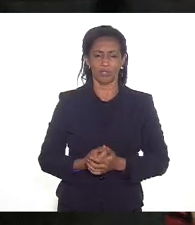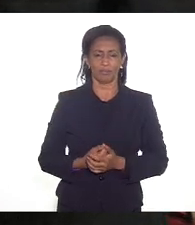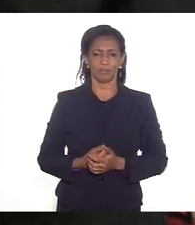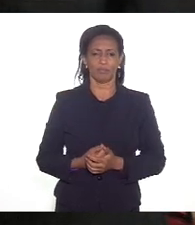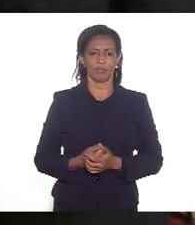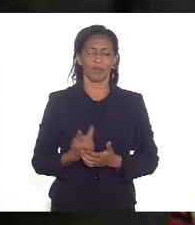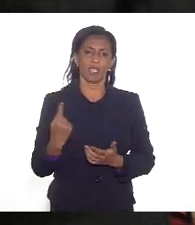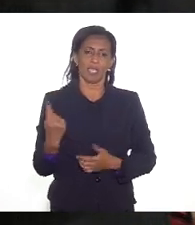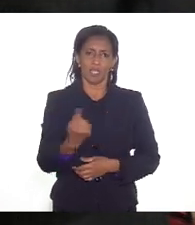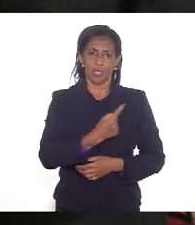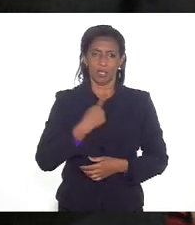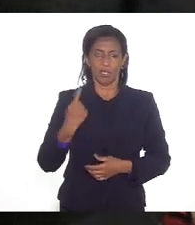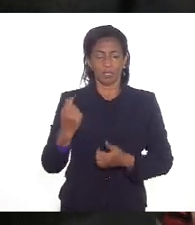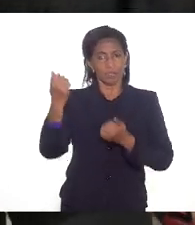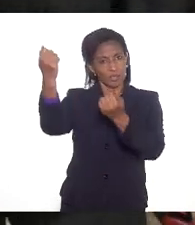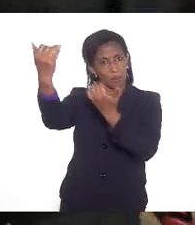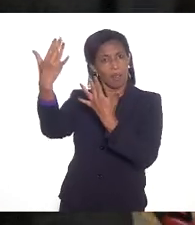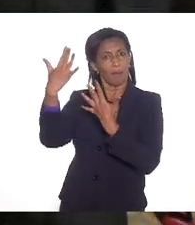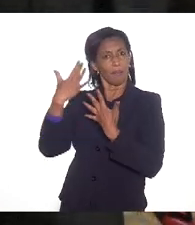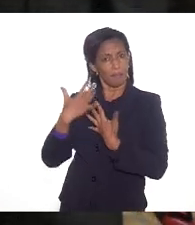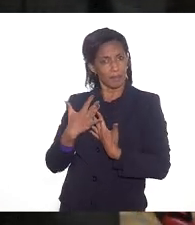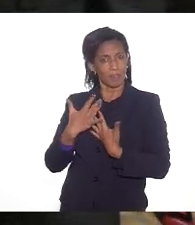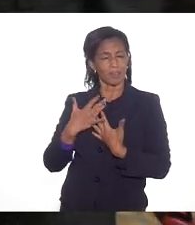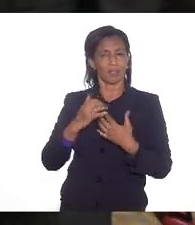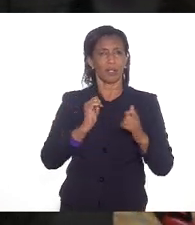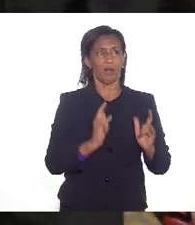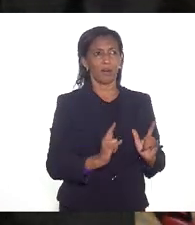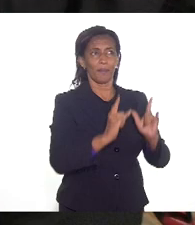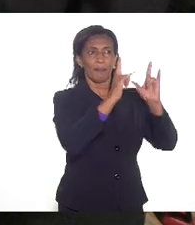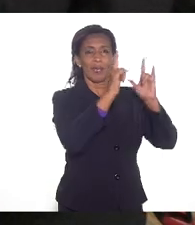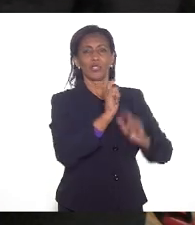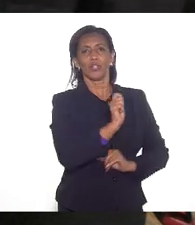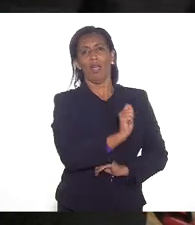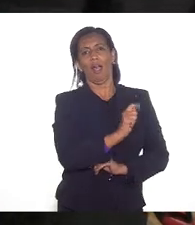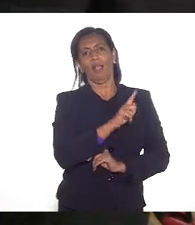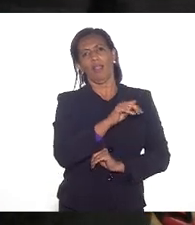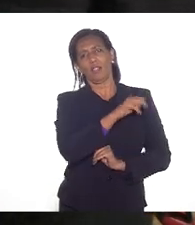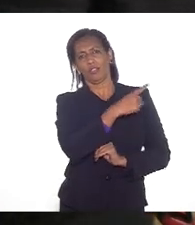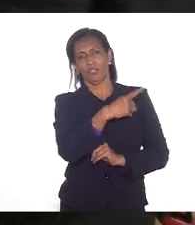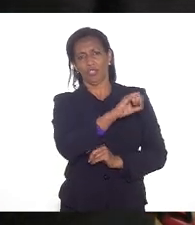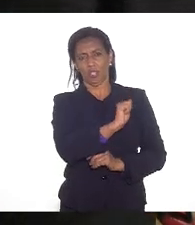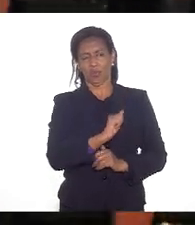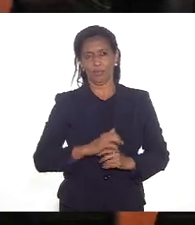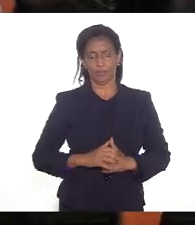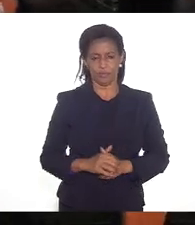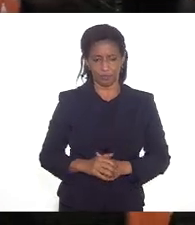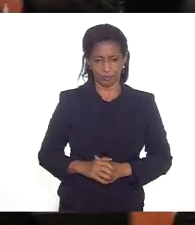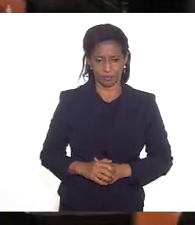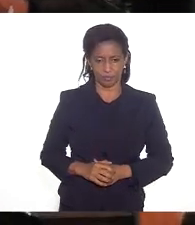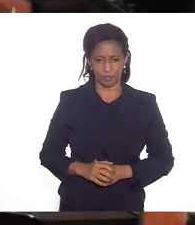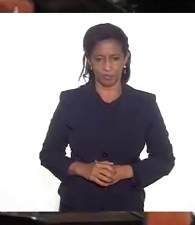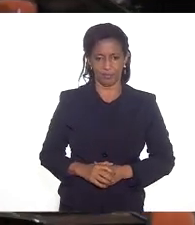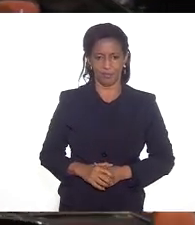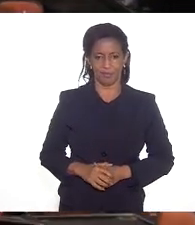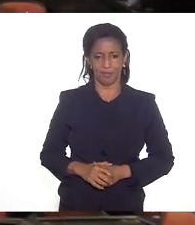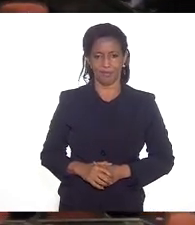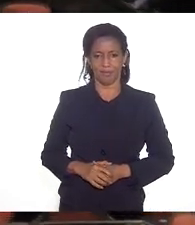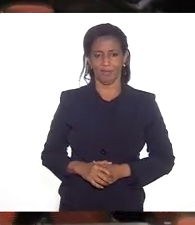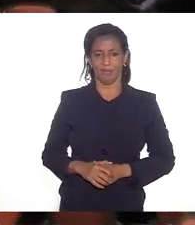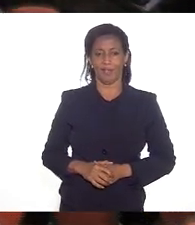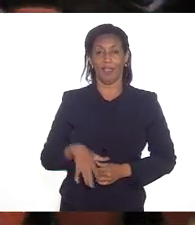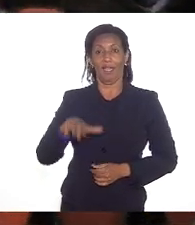nos beijamos abençoados na Legião a partir de 1º de agosto Deus abençoe a todos amém amém amém